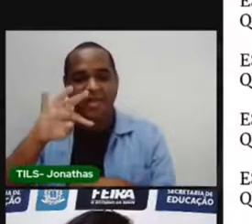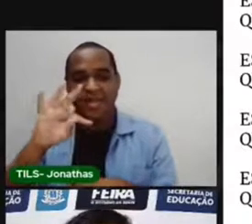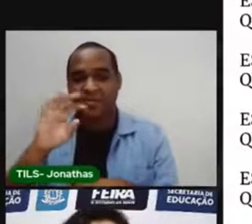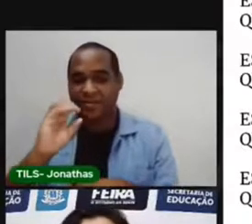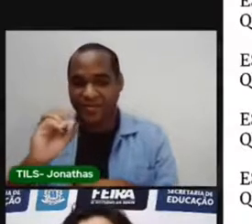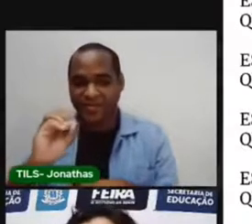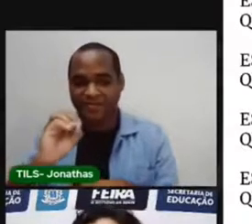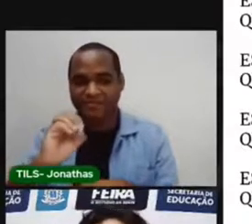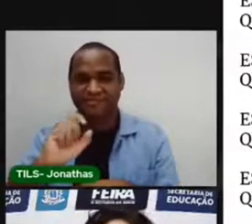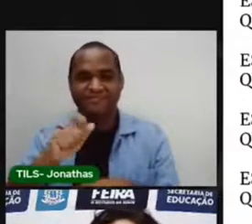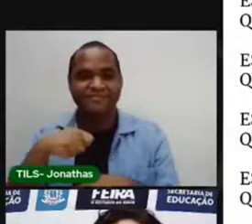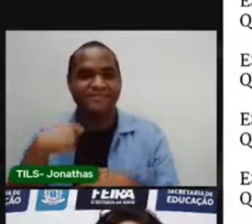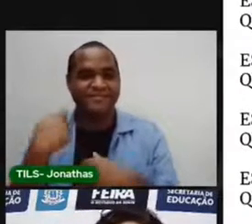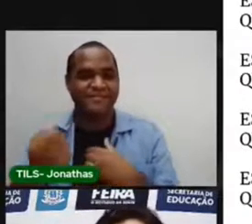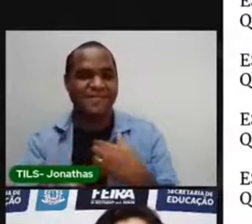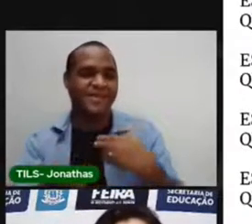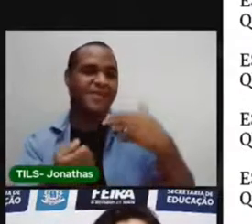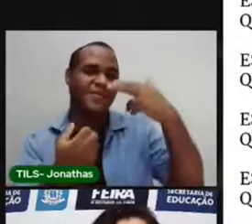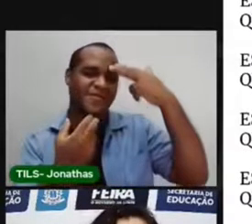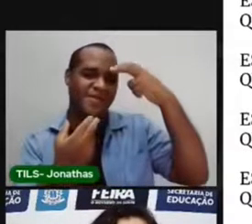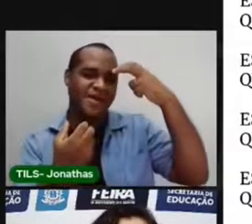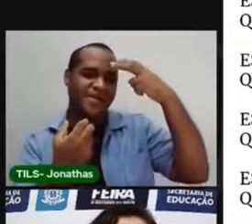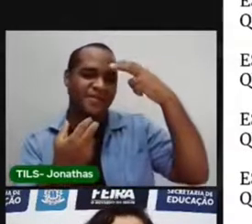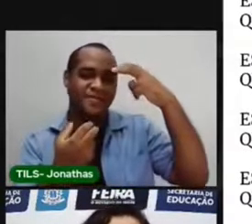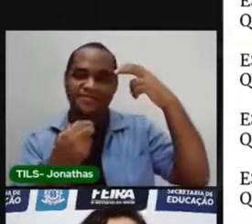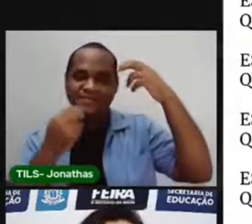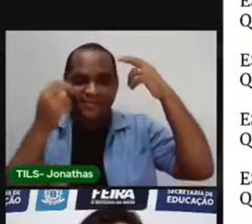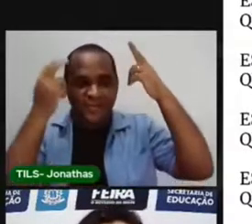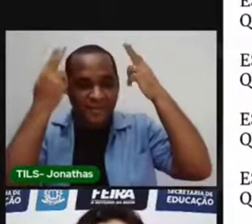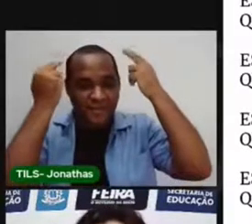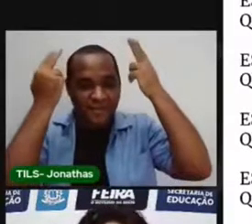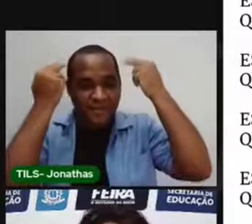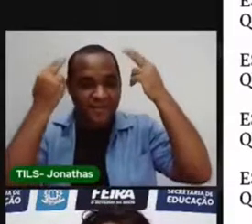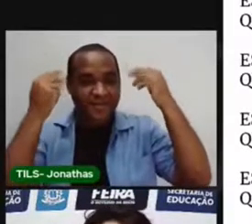Jumento. Jumento rima com